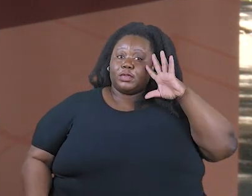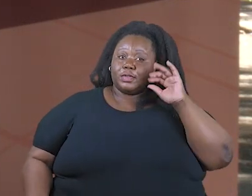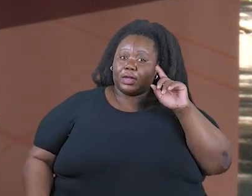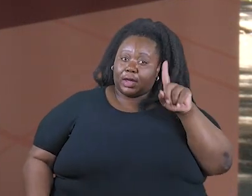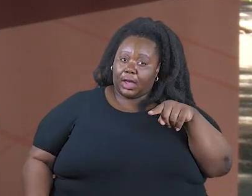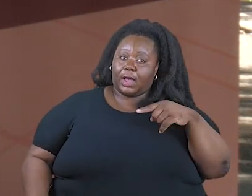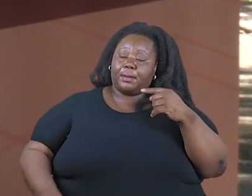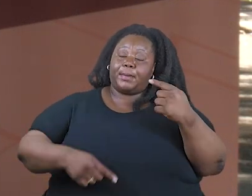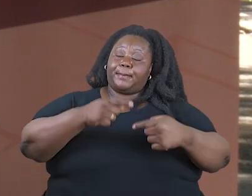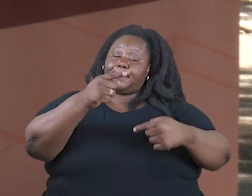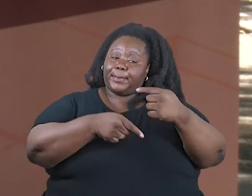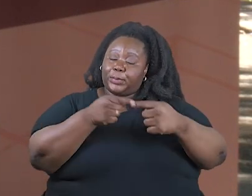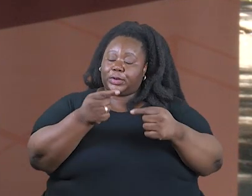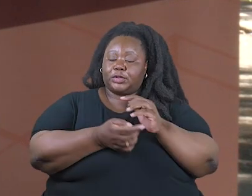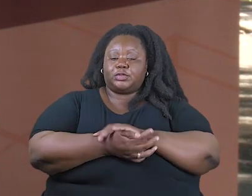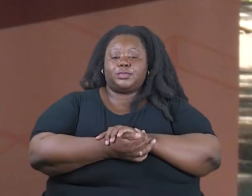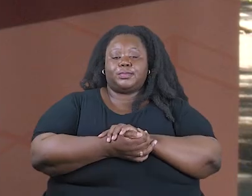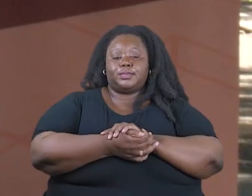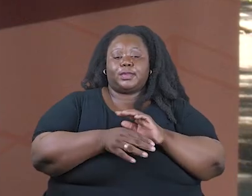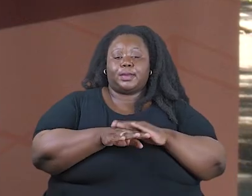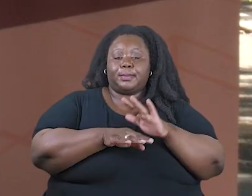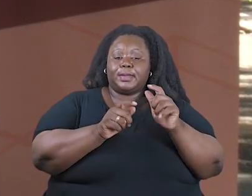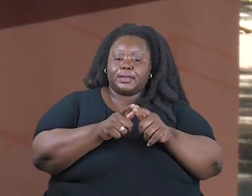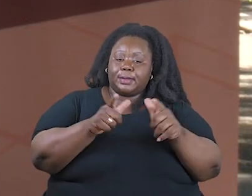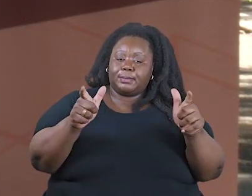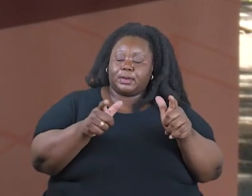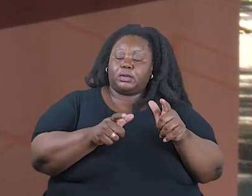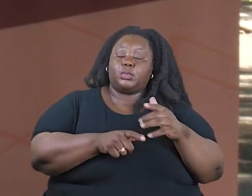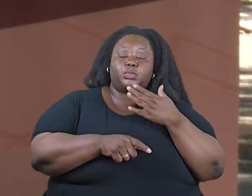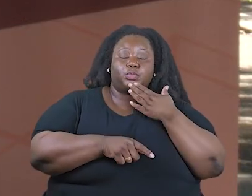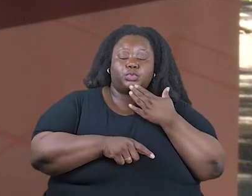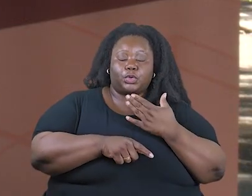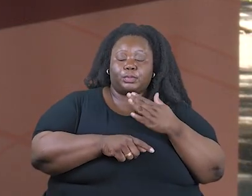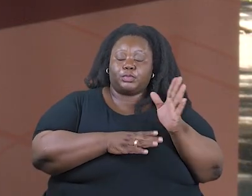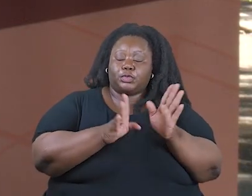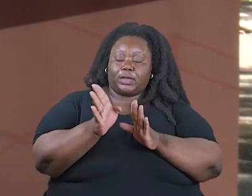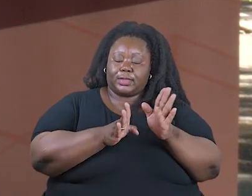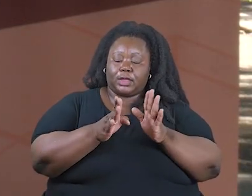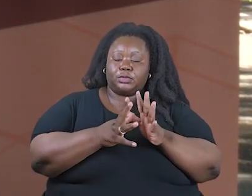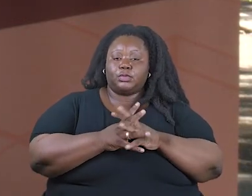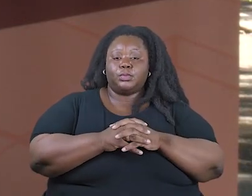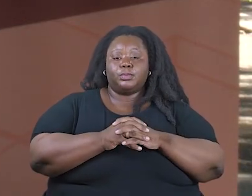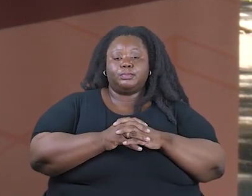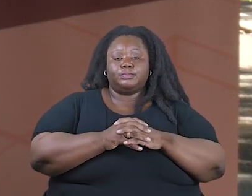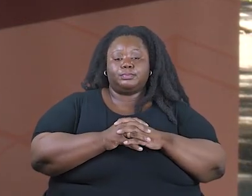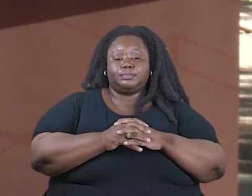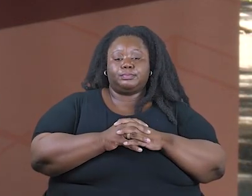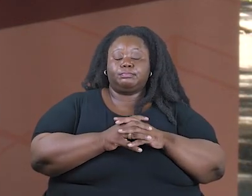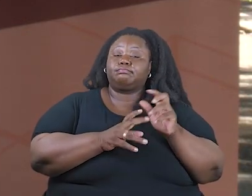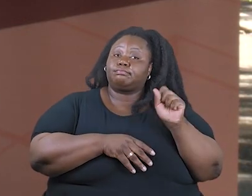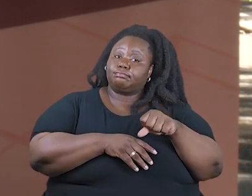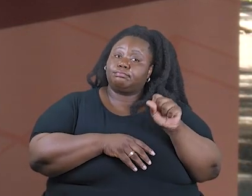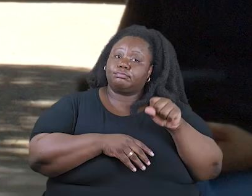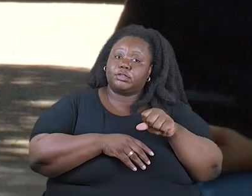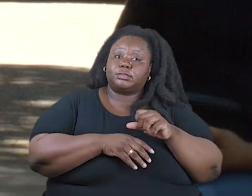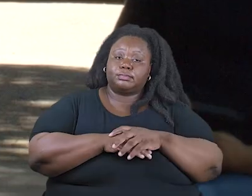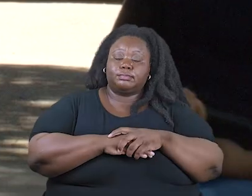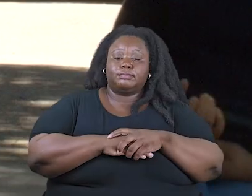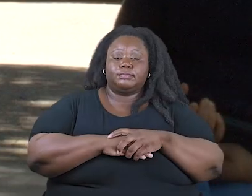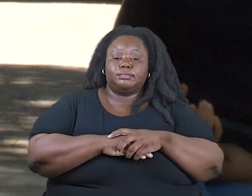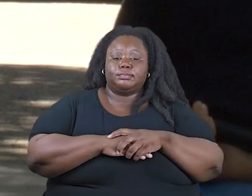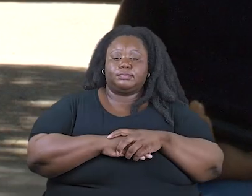uma política pública mais ampliada, esse tipo de acesso? Sim, eu